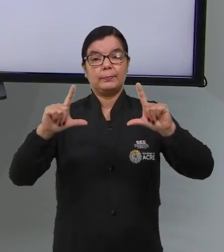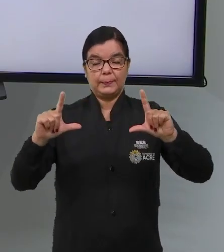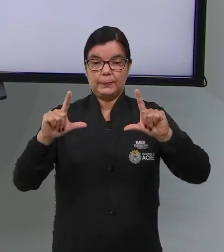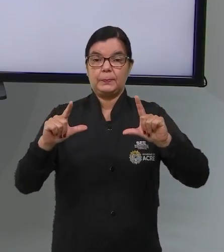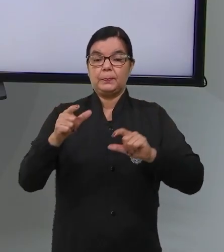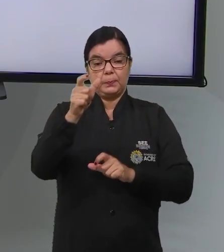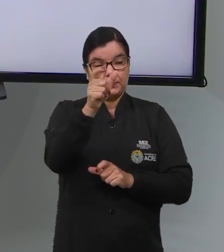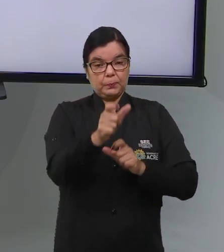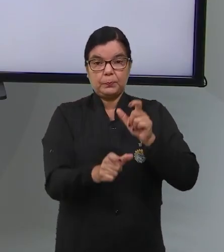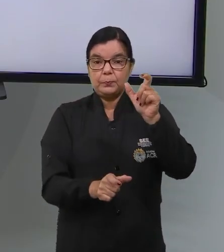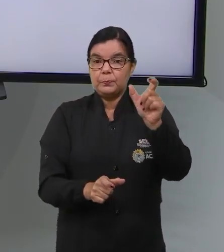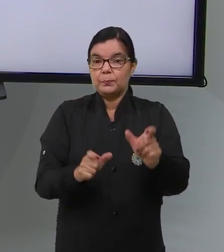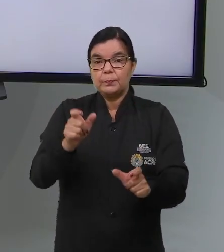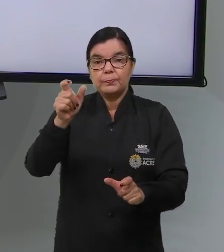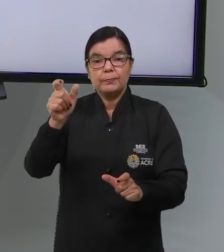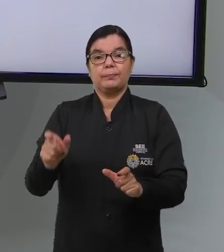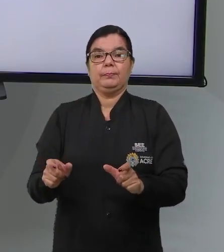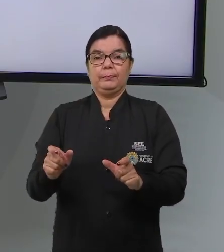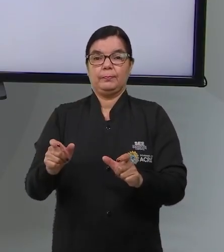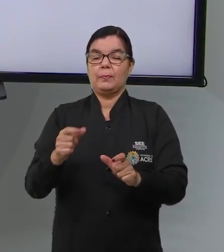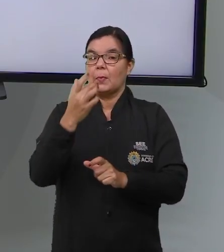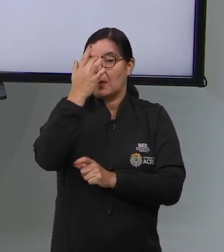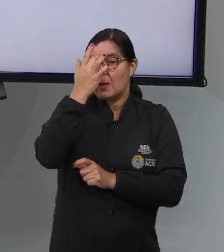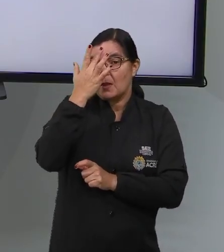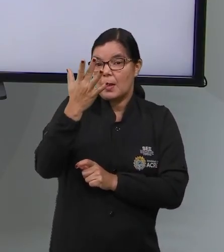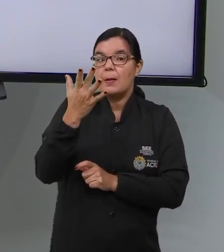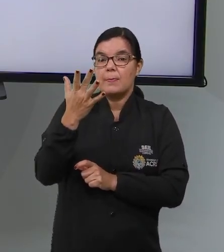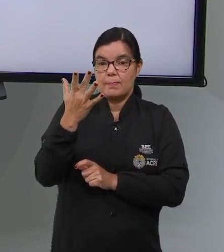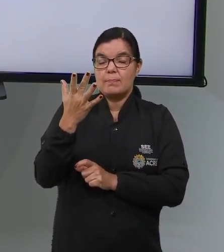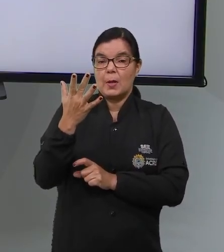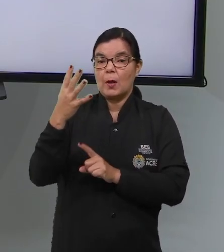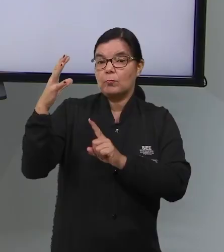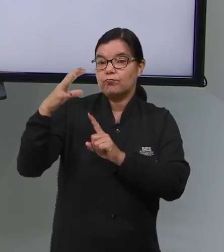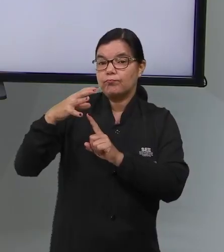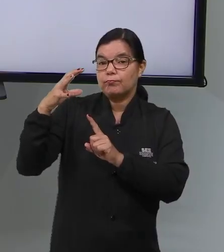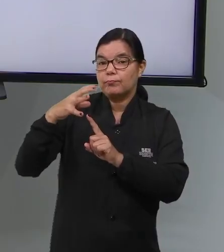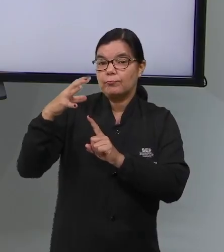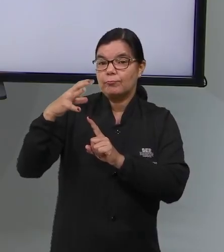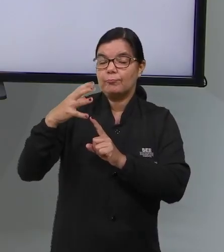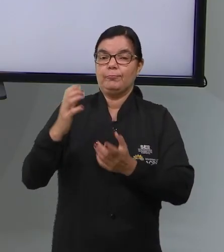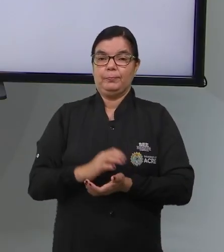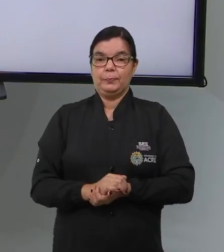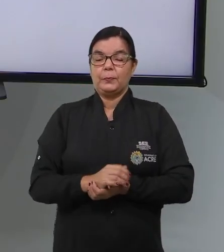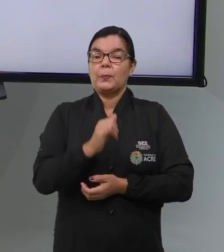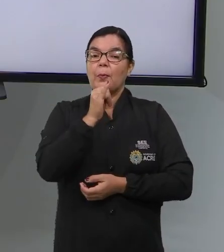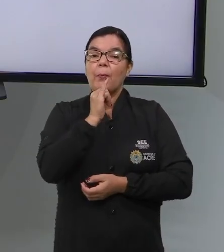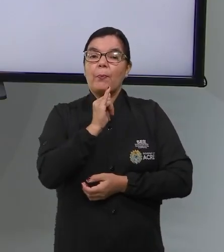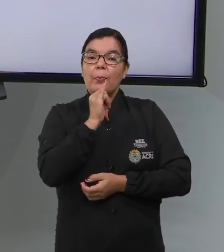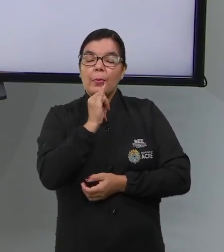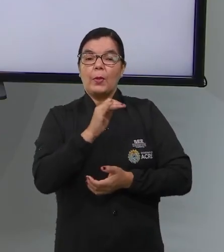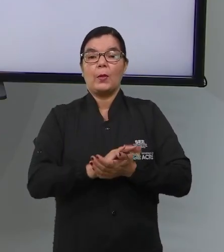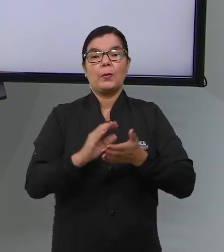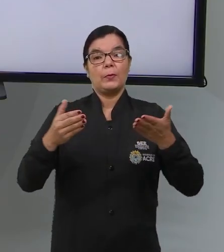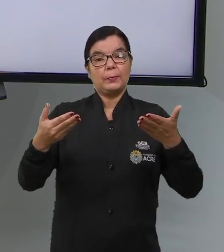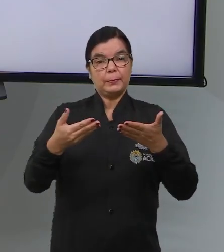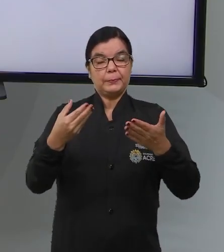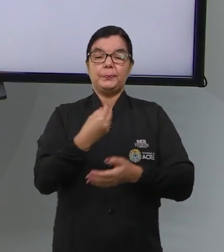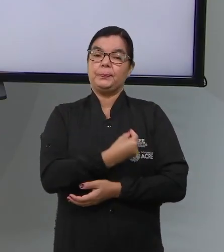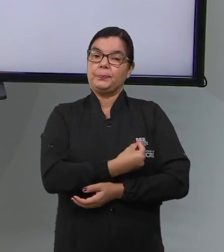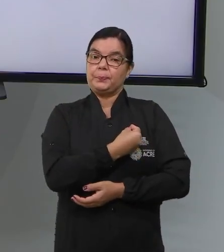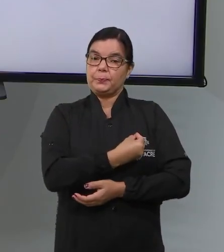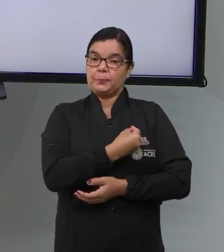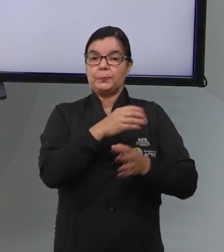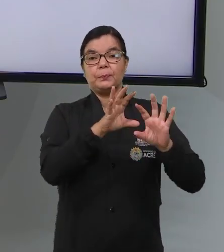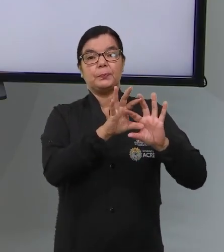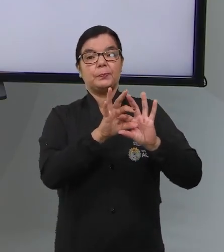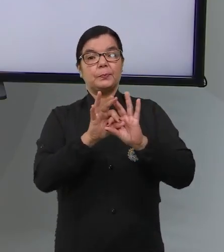São pessoas que serão mais fáceis de serem manobradas. Por exemplo, hoje nós vivemos em um